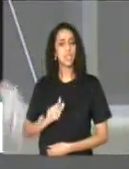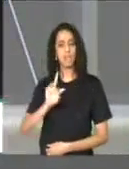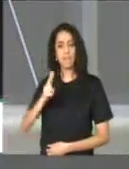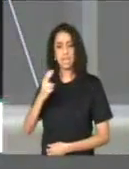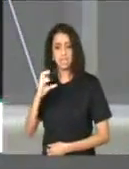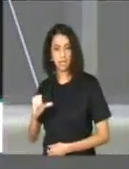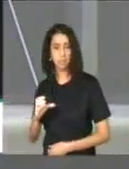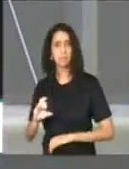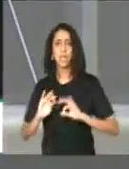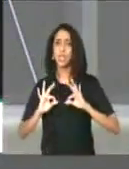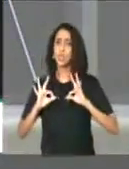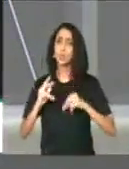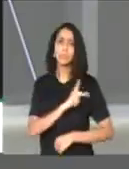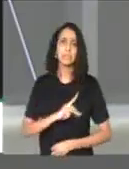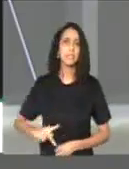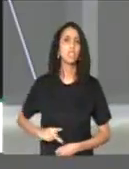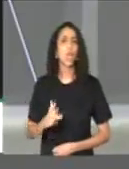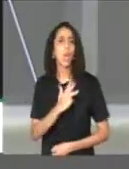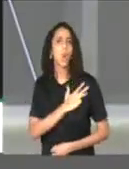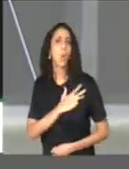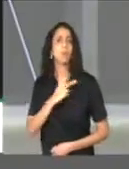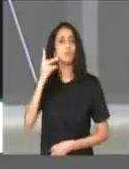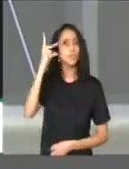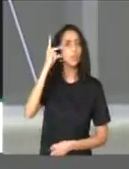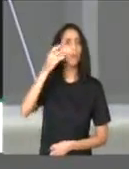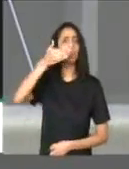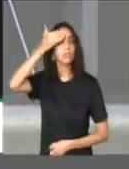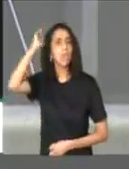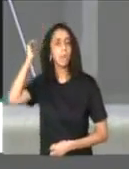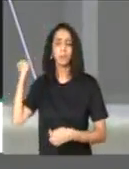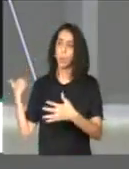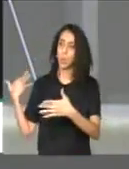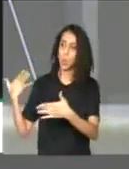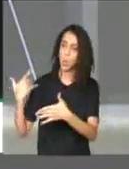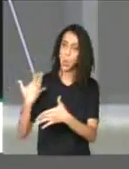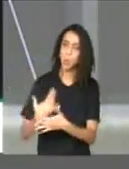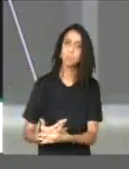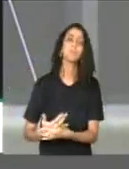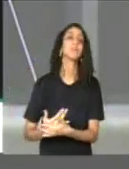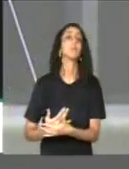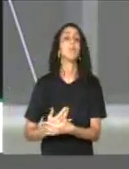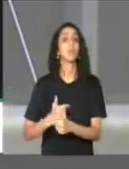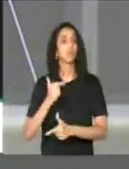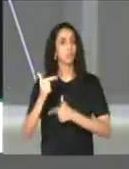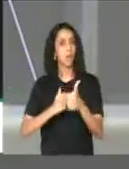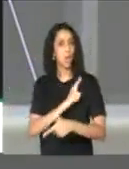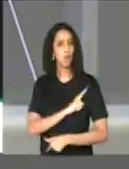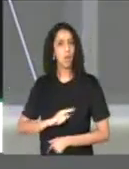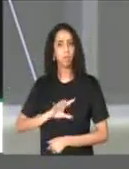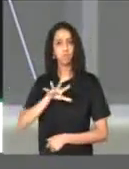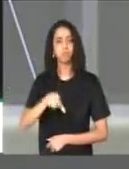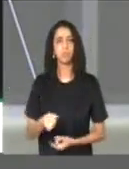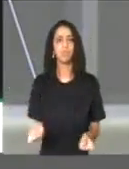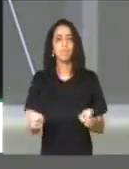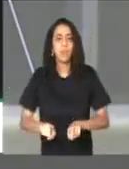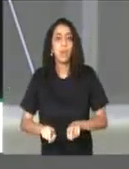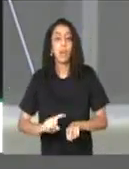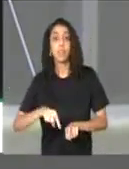os presidentes Lula, Dilma e Temer, ao assumirem o comando do governo, depararam-se